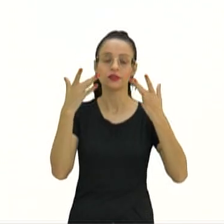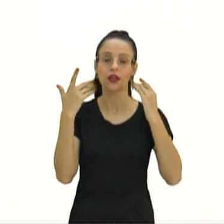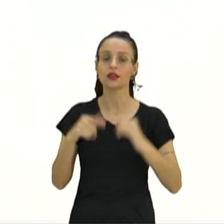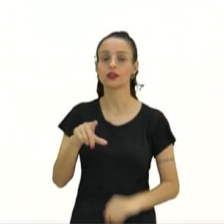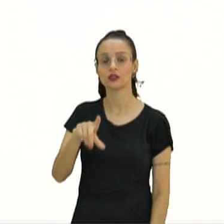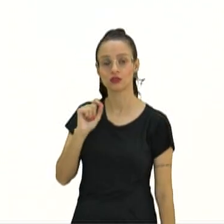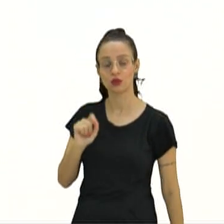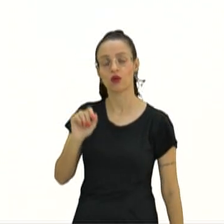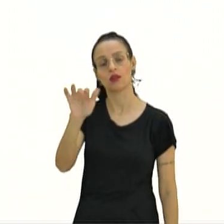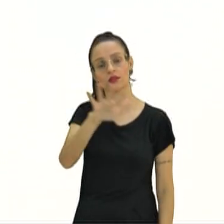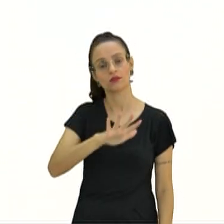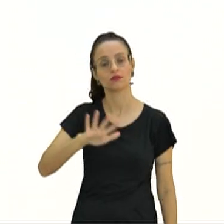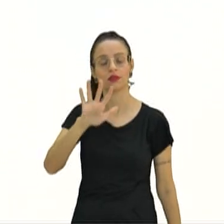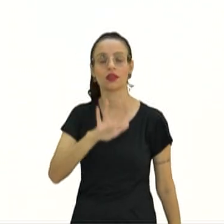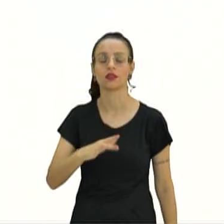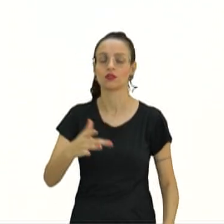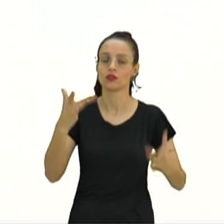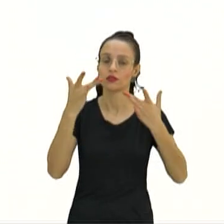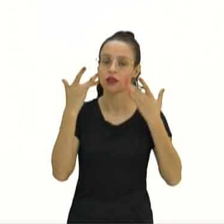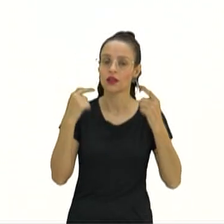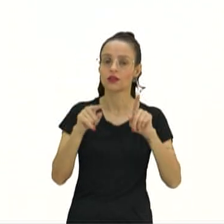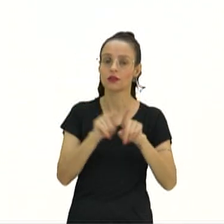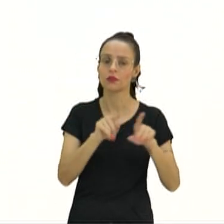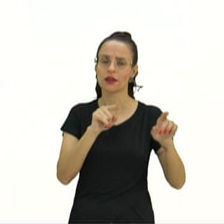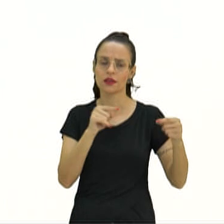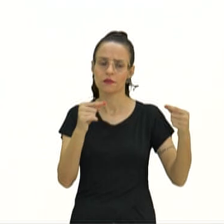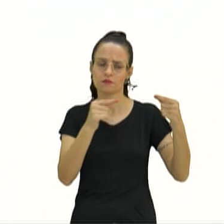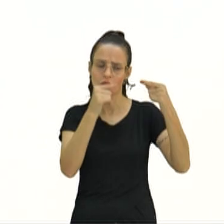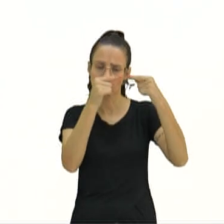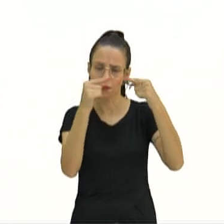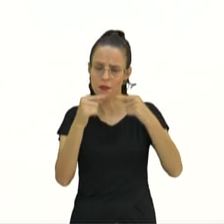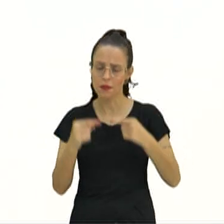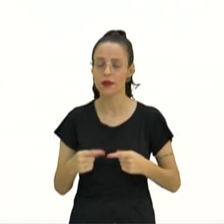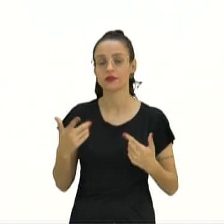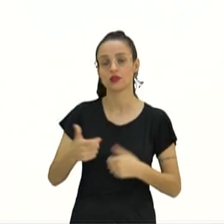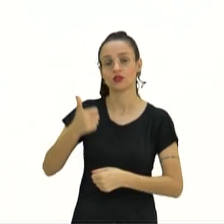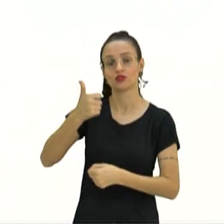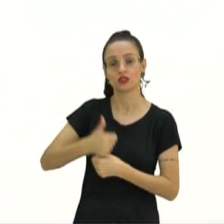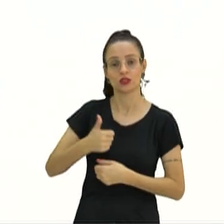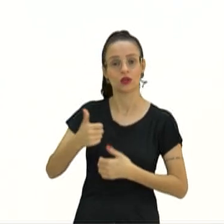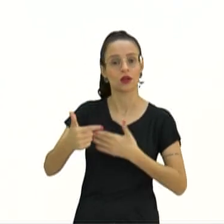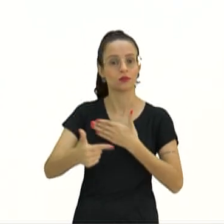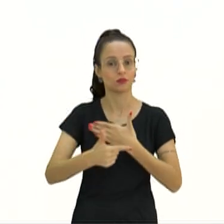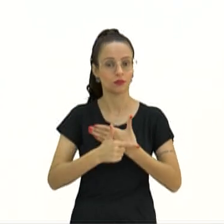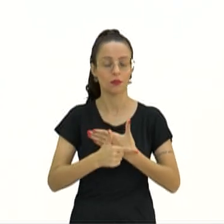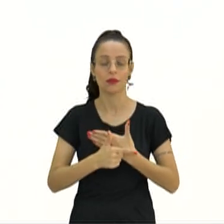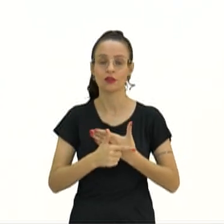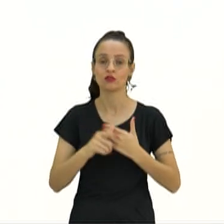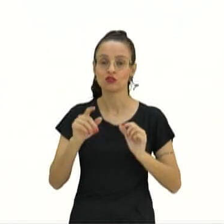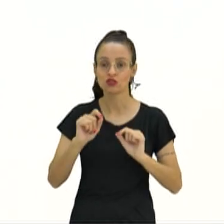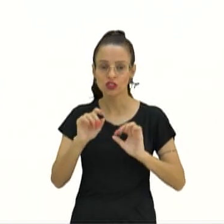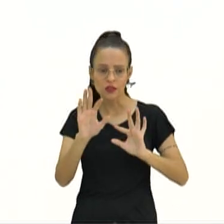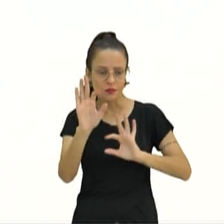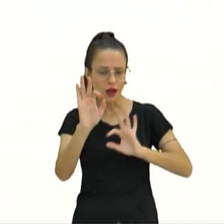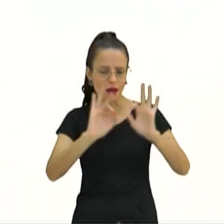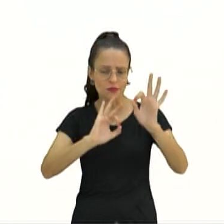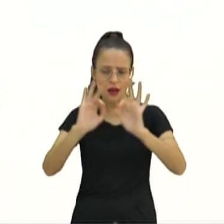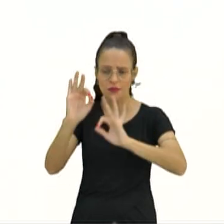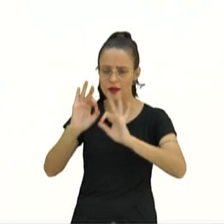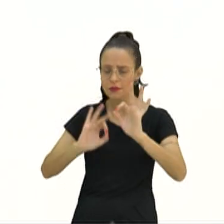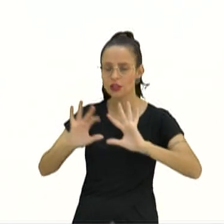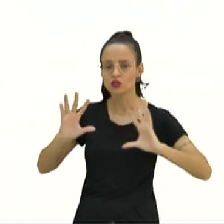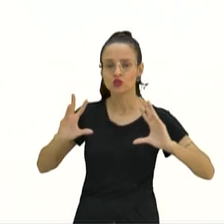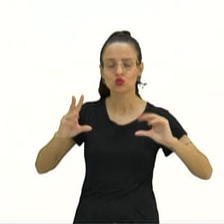linguagem cênica do espetáculo e harmoniza esses elementos. Então, o diretor ele tem o papel de costurar tudo, né? Todos